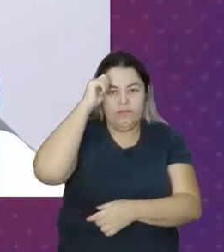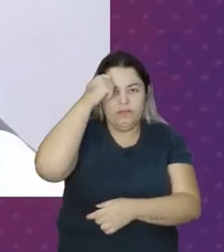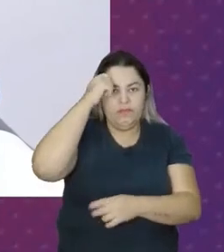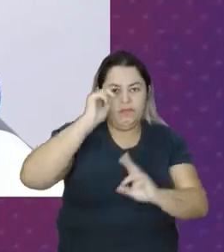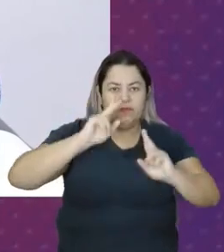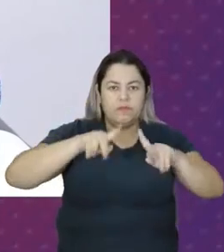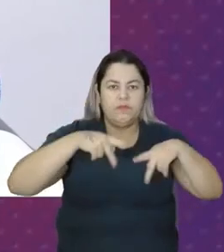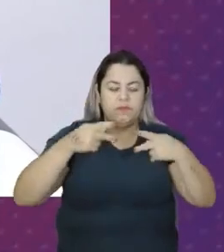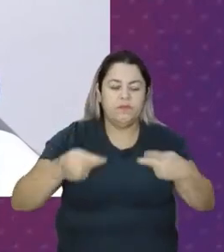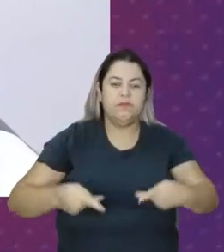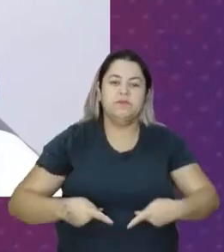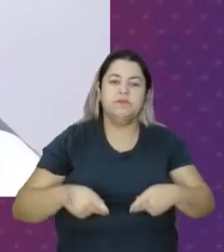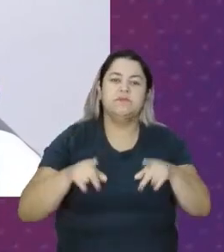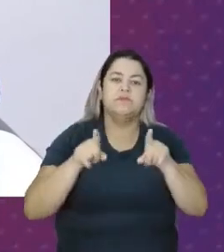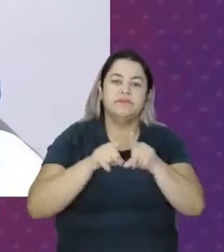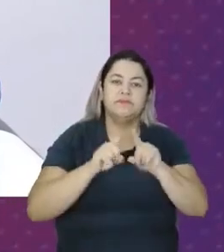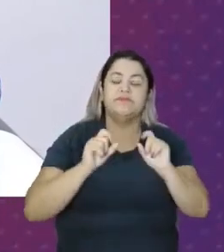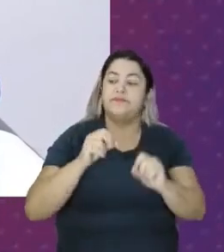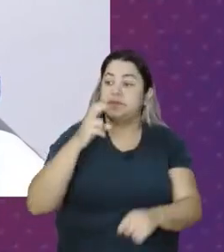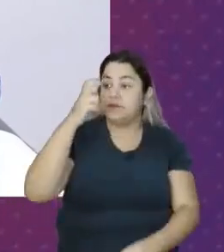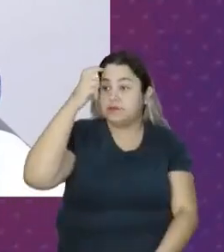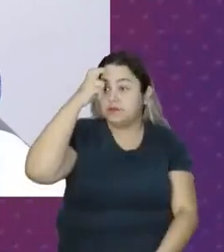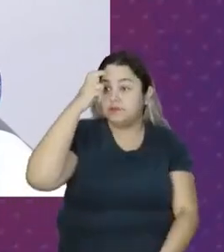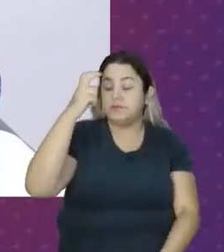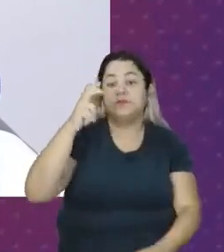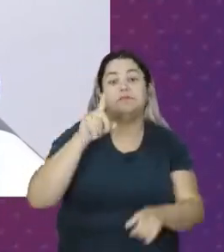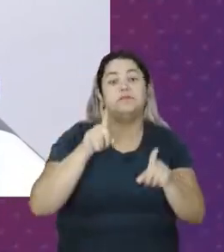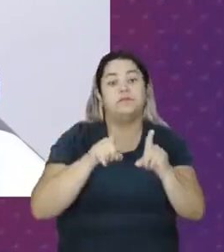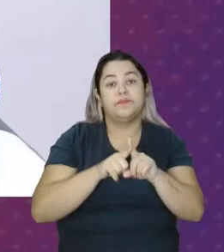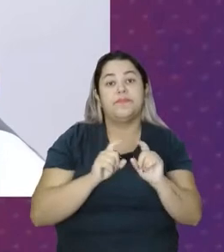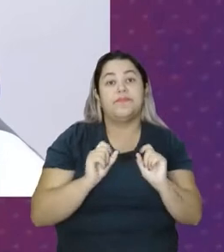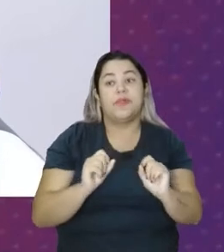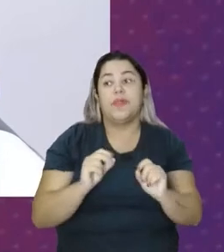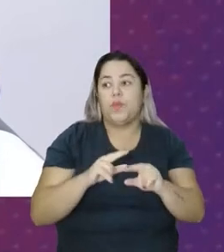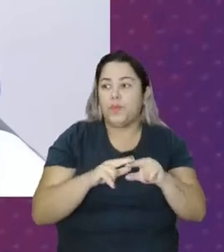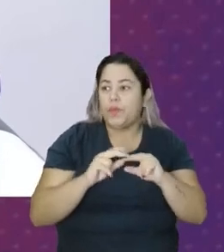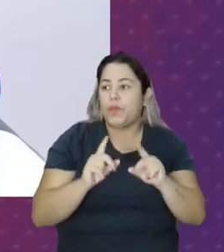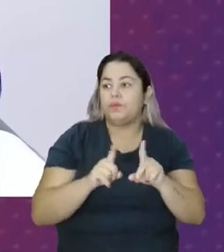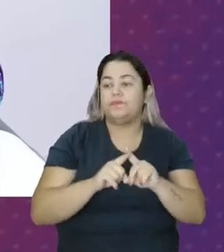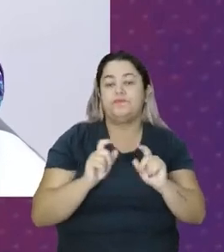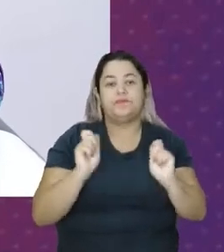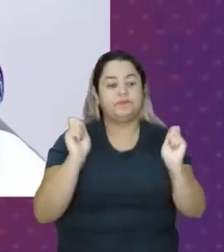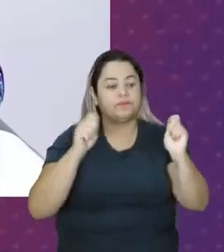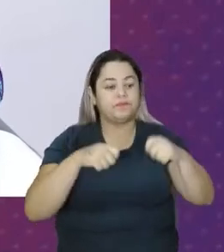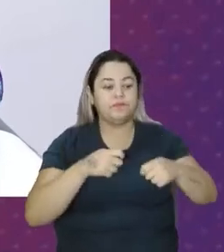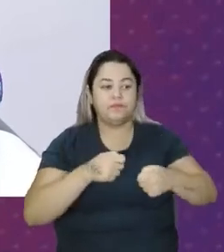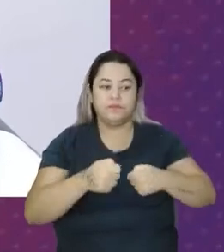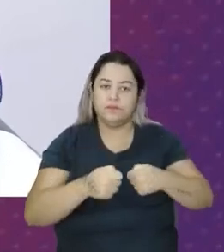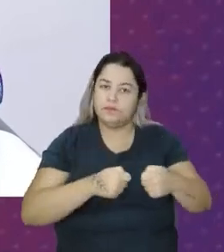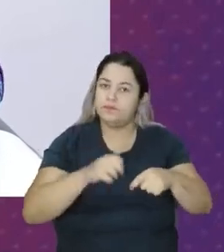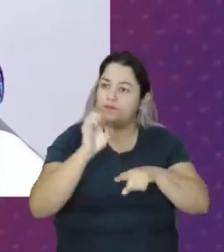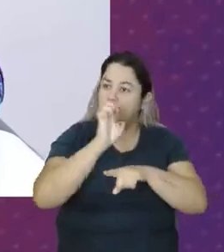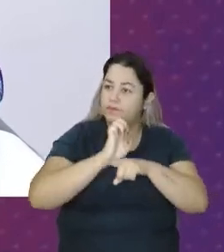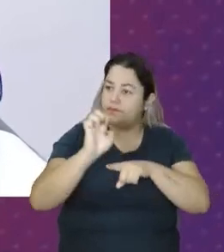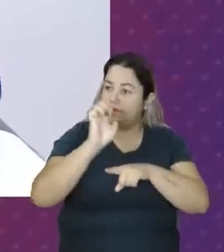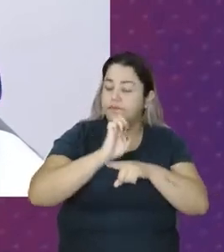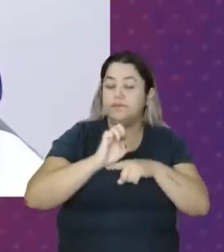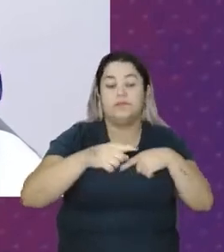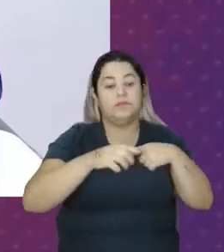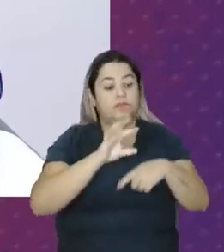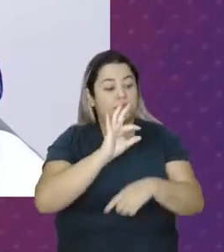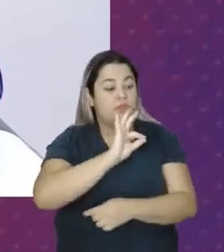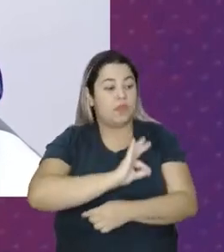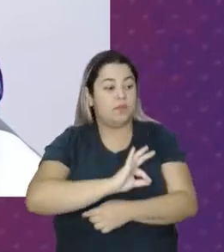menos capazes, menos inteligentes, menos tudo. E por isso precisam ser controlados pelo Estado, pela